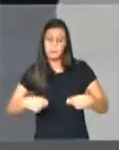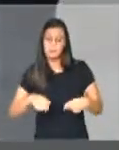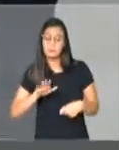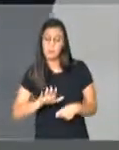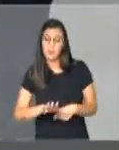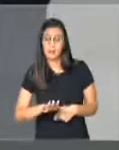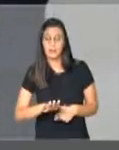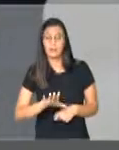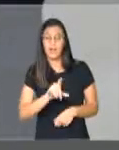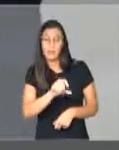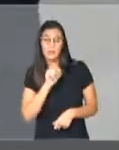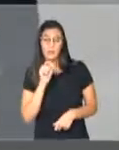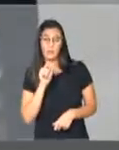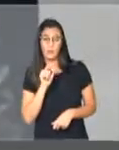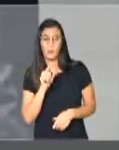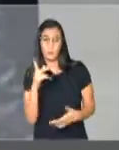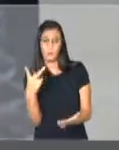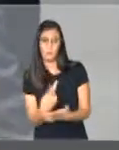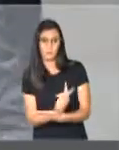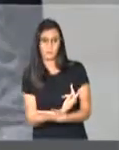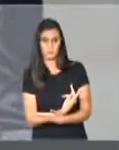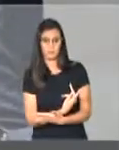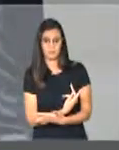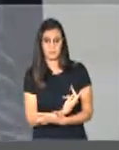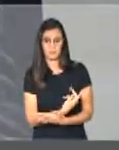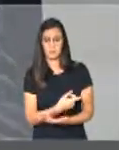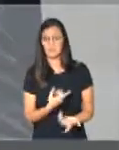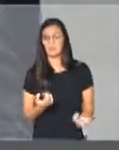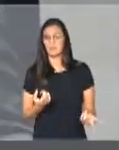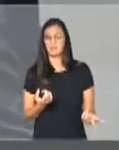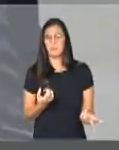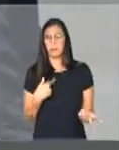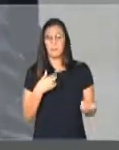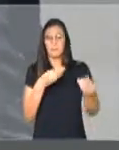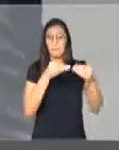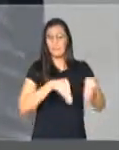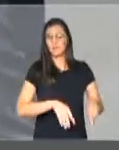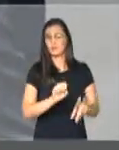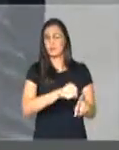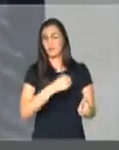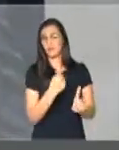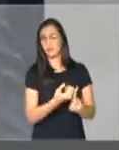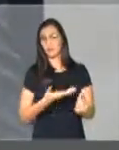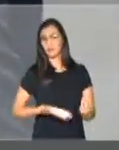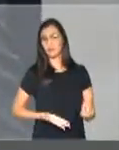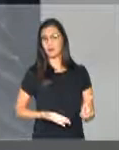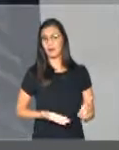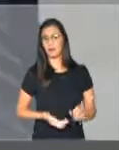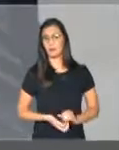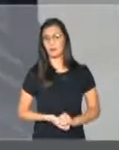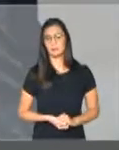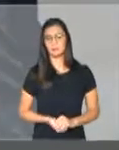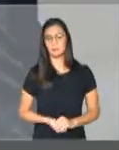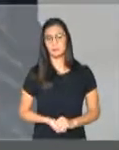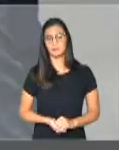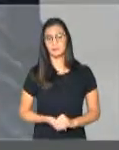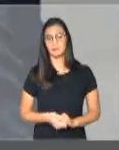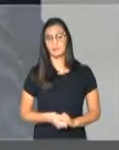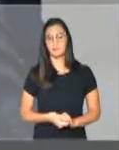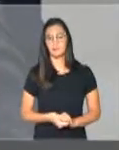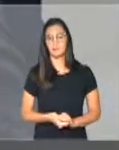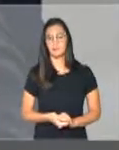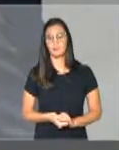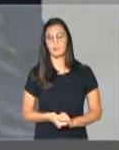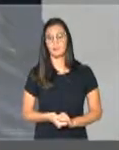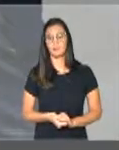viés adotado para realizá-la é extremamente nocivo à sua própria sociedade, sem,